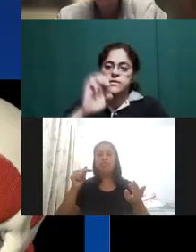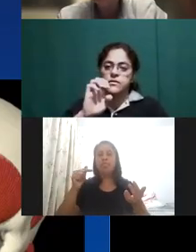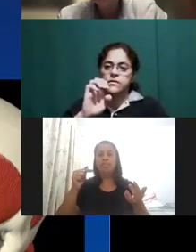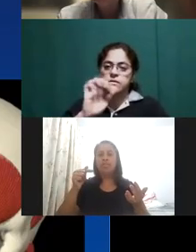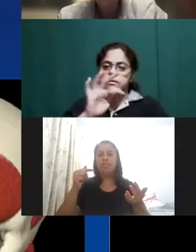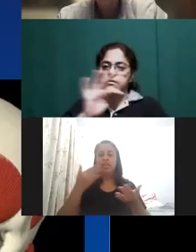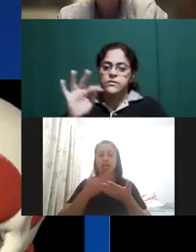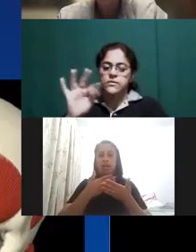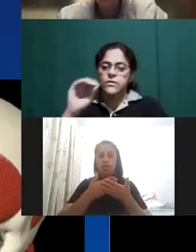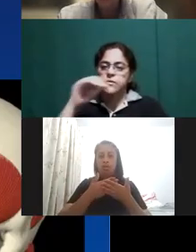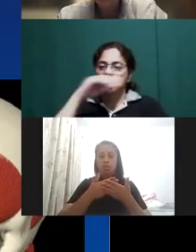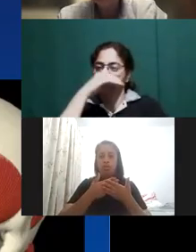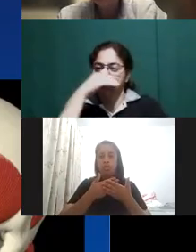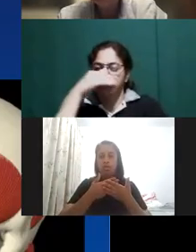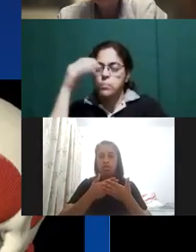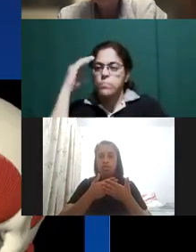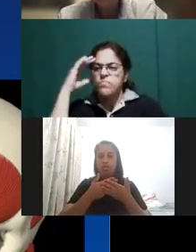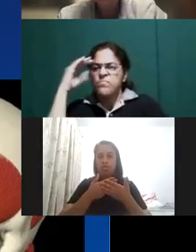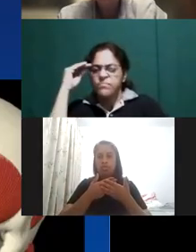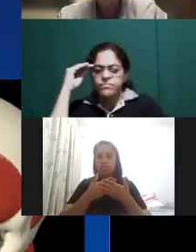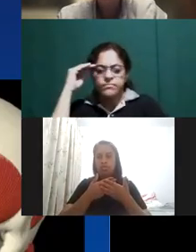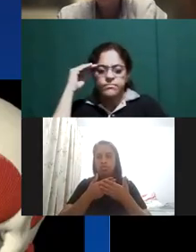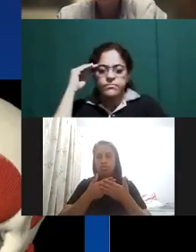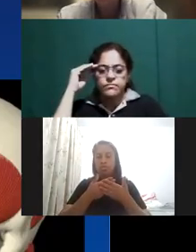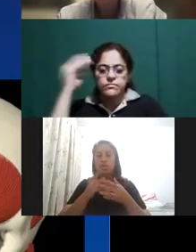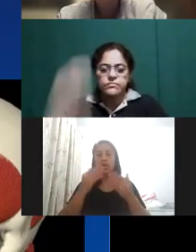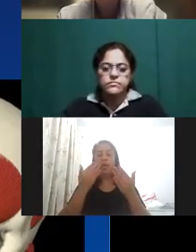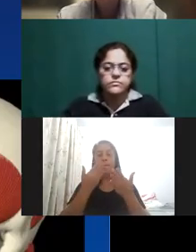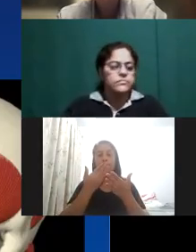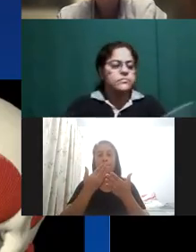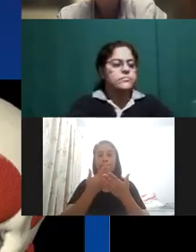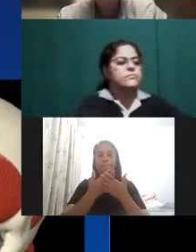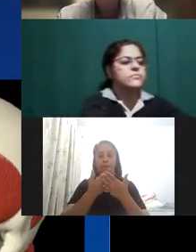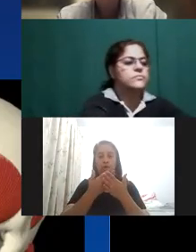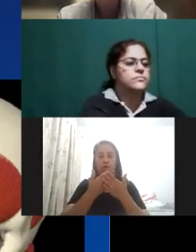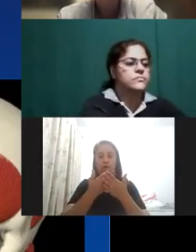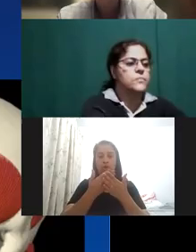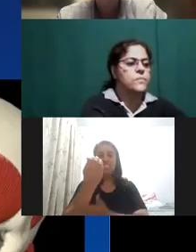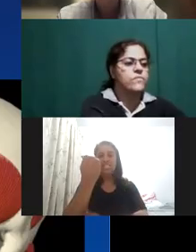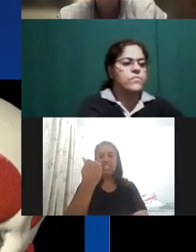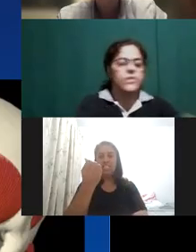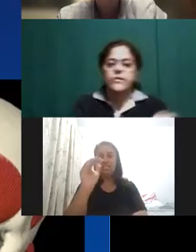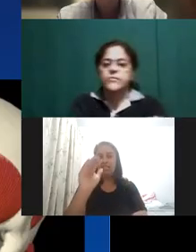7. Então, se vocês quiserem, eu posso colocar a prova, tipo assim, 6 horas da tarde. O que vocês acham?